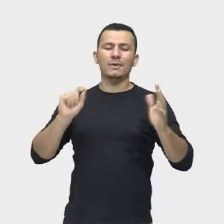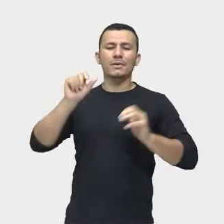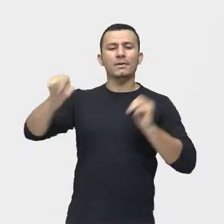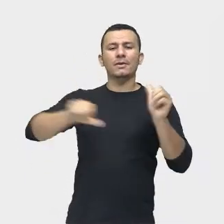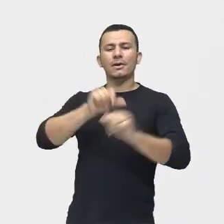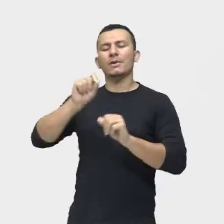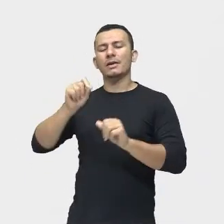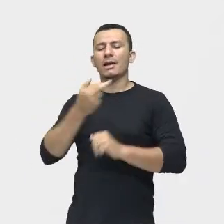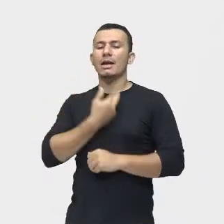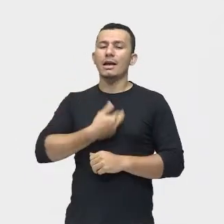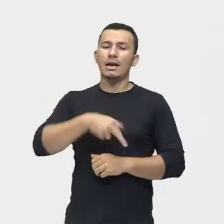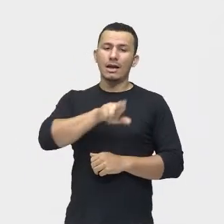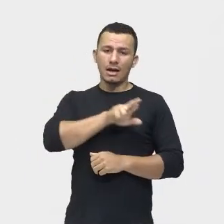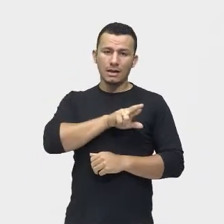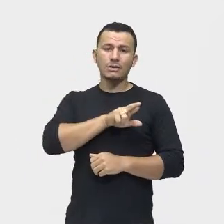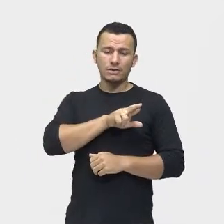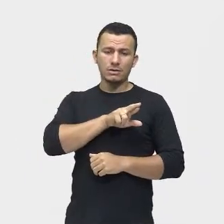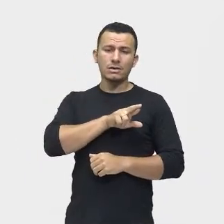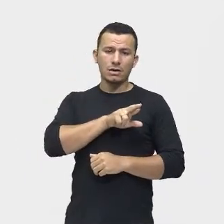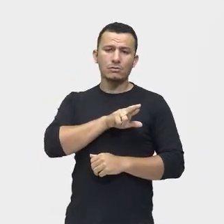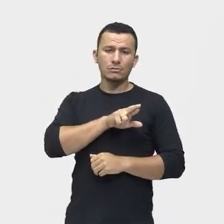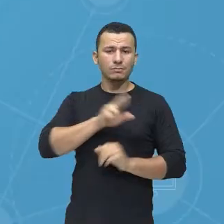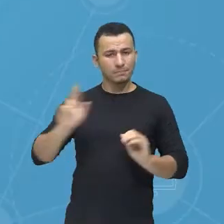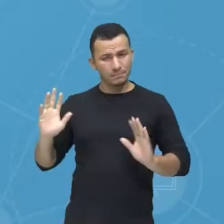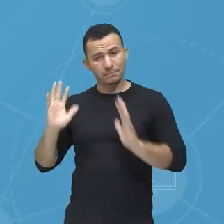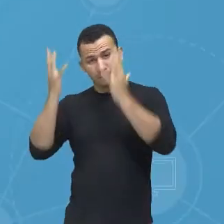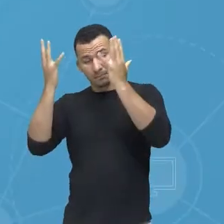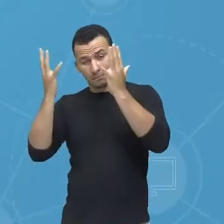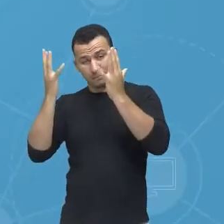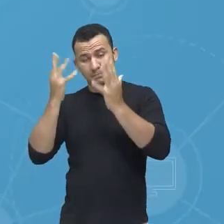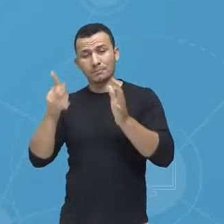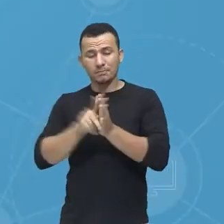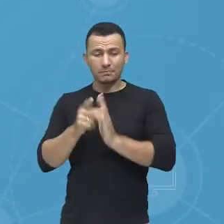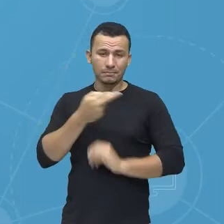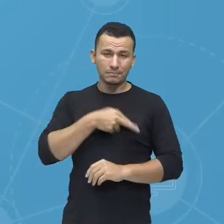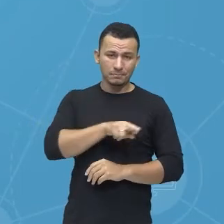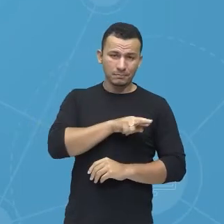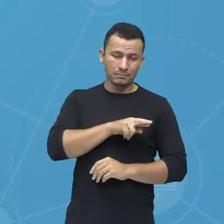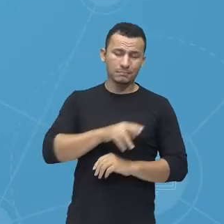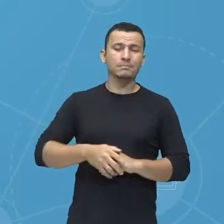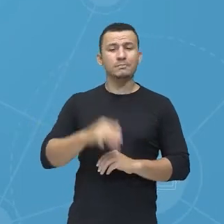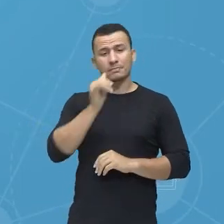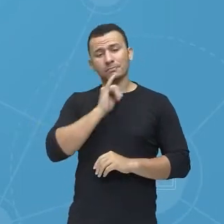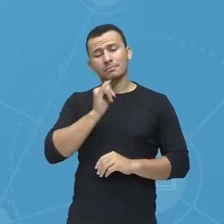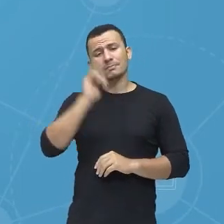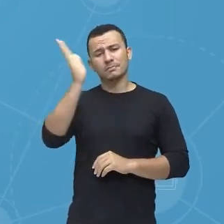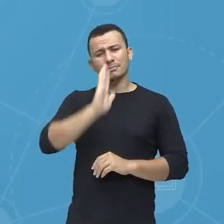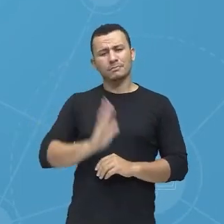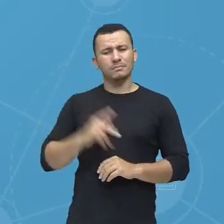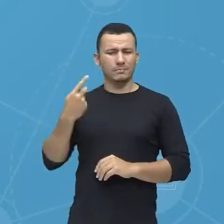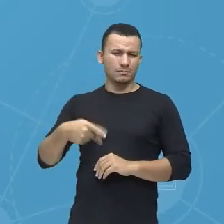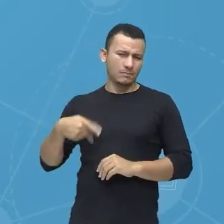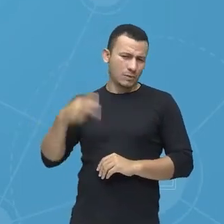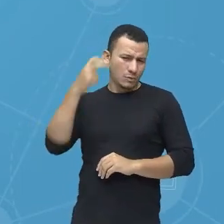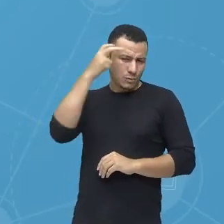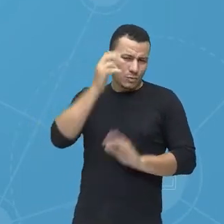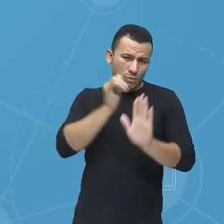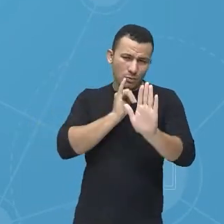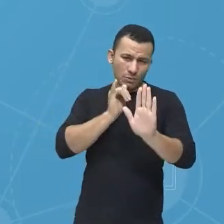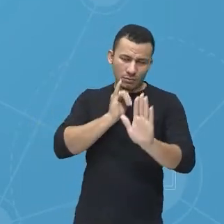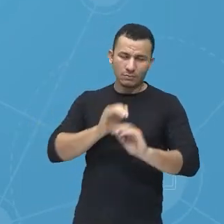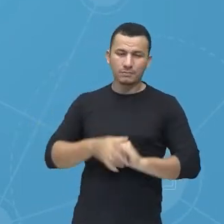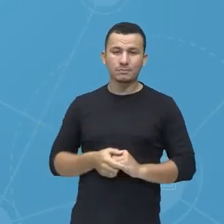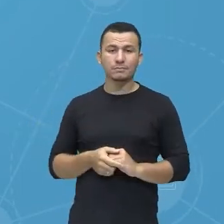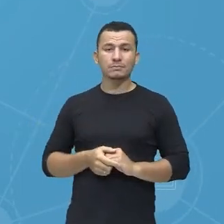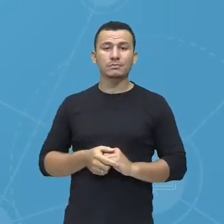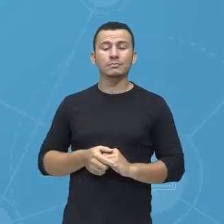na religião como fenômeno religioso. Vamos pegar um exemplo brasileiro aqui do Brasil.